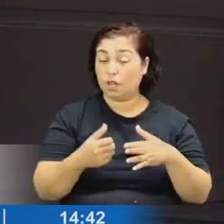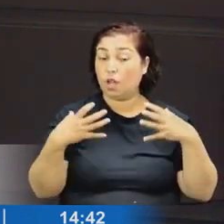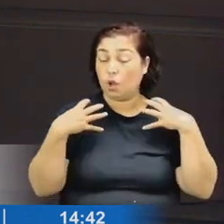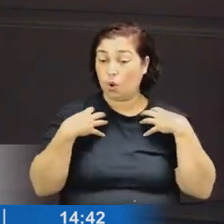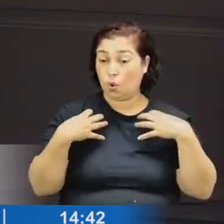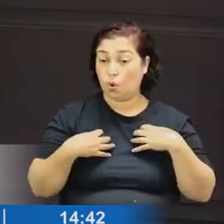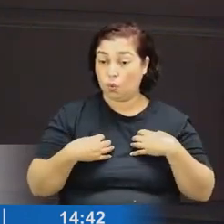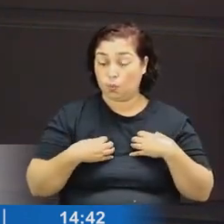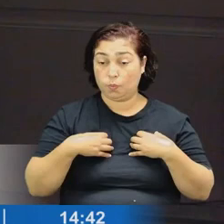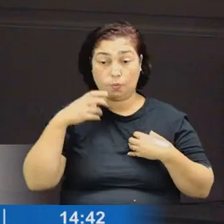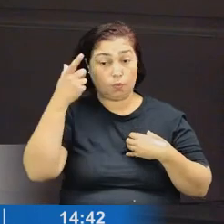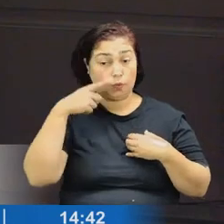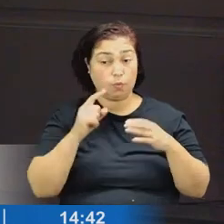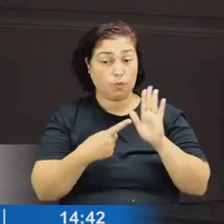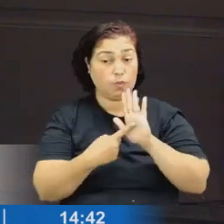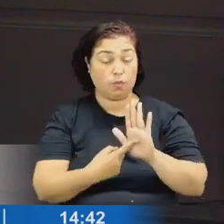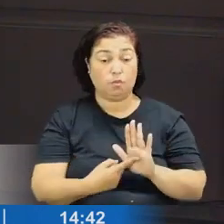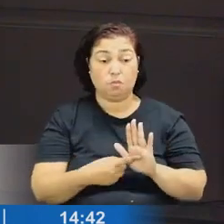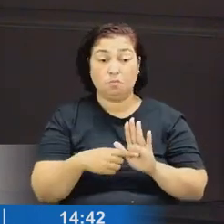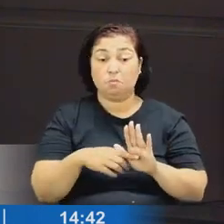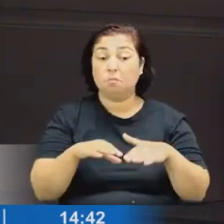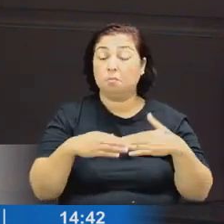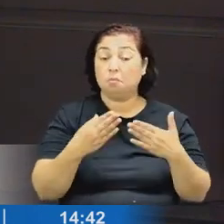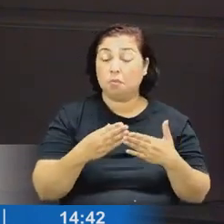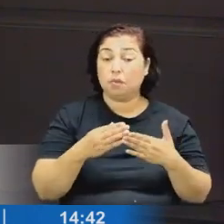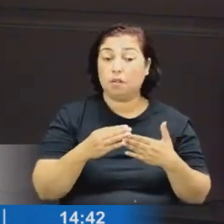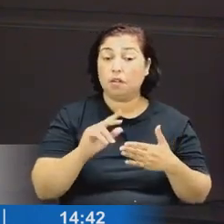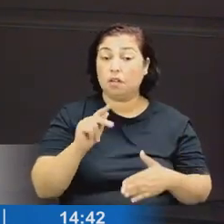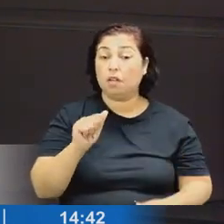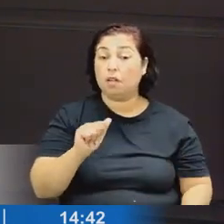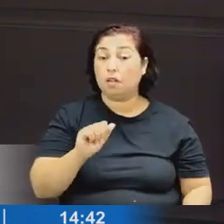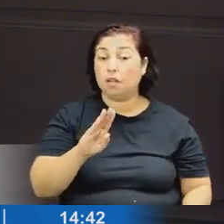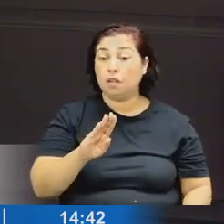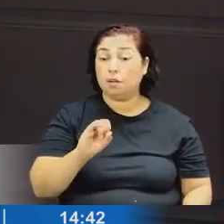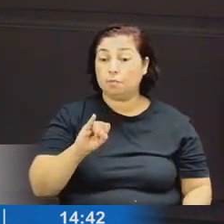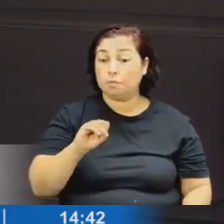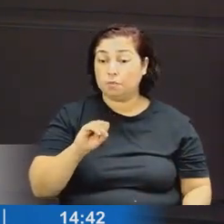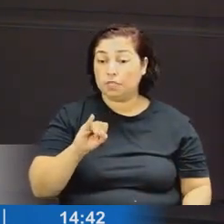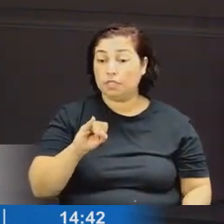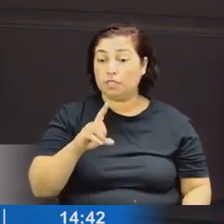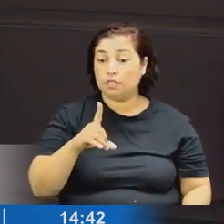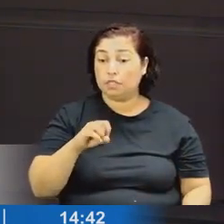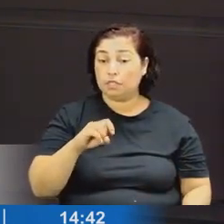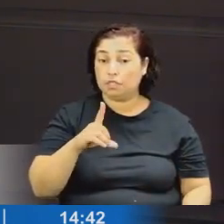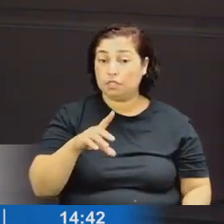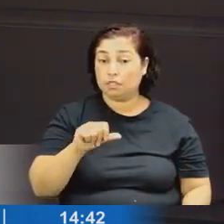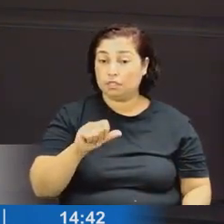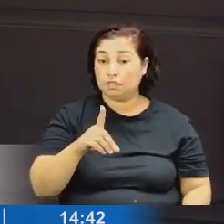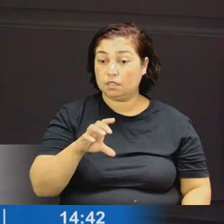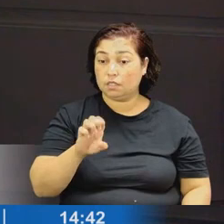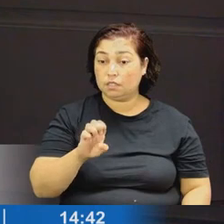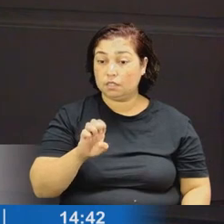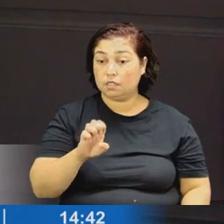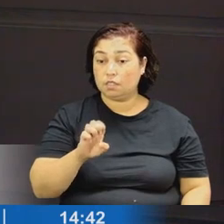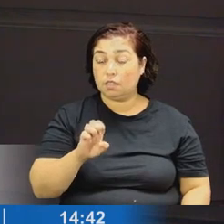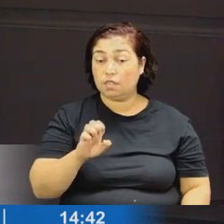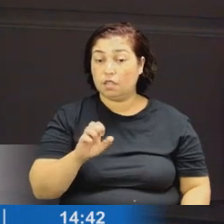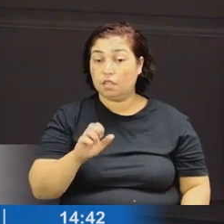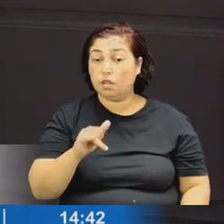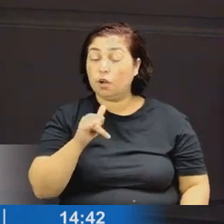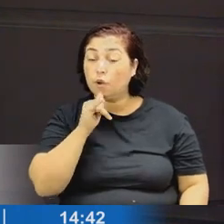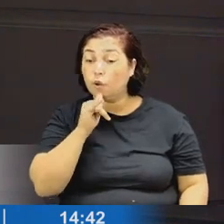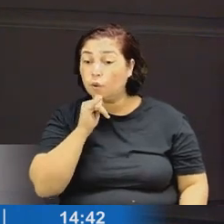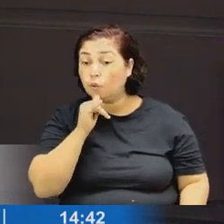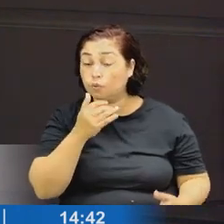porque se você não consegue apresentar nenhuma habilidade e você não consegue nem correr ontem por exemplo não correr 10 minutos nem deu para testar ninguém